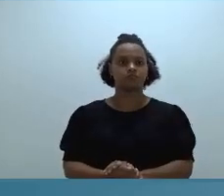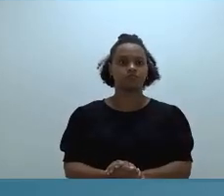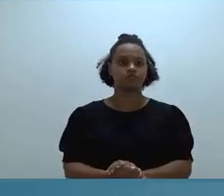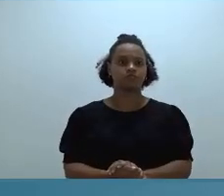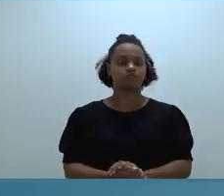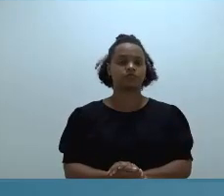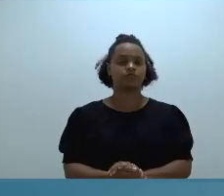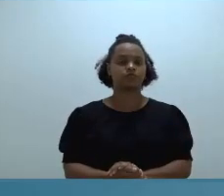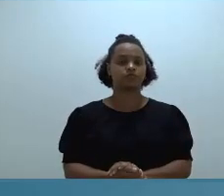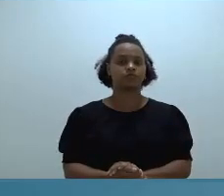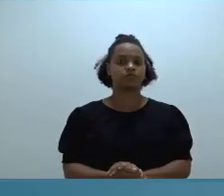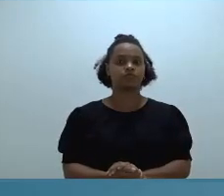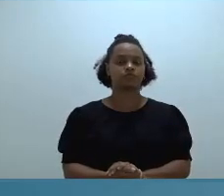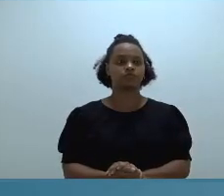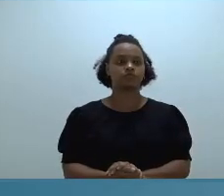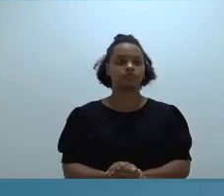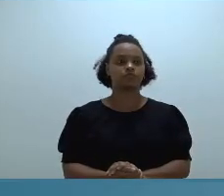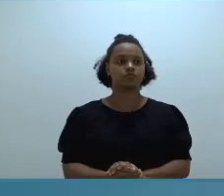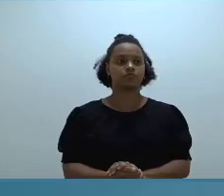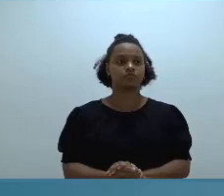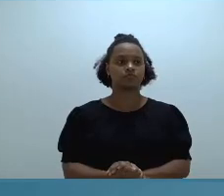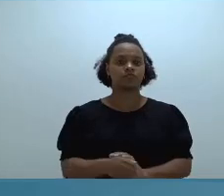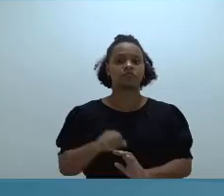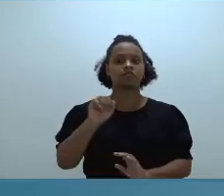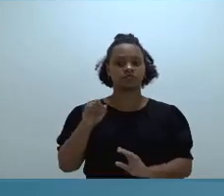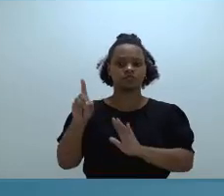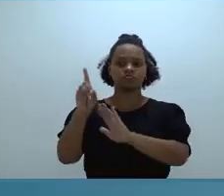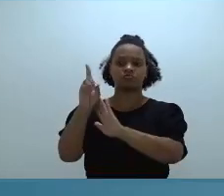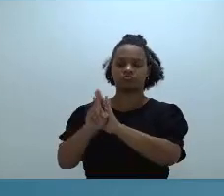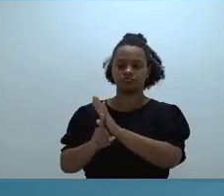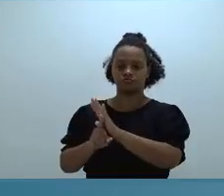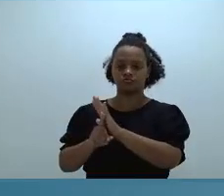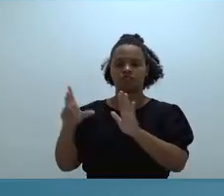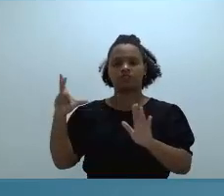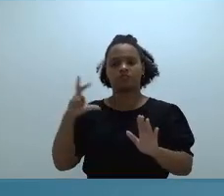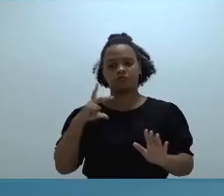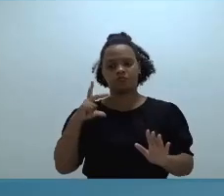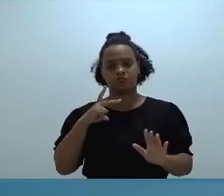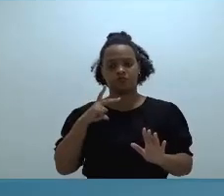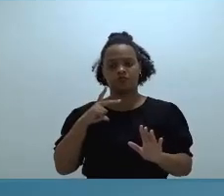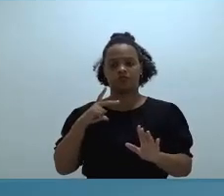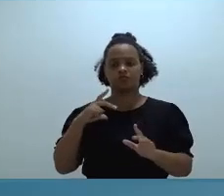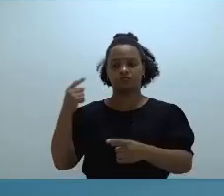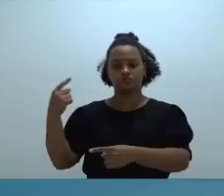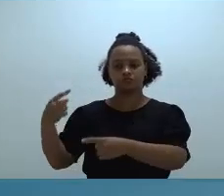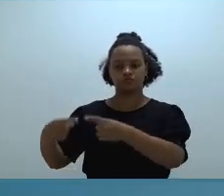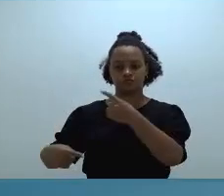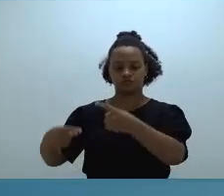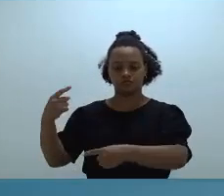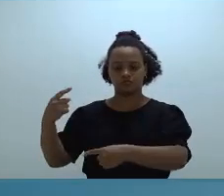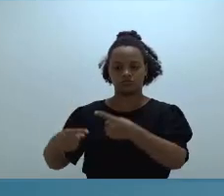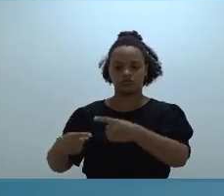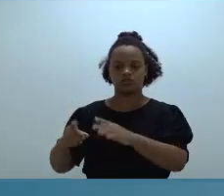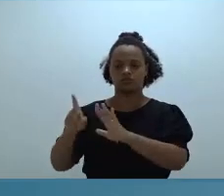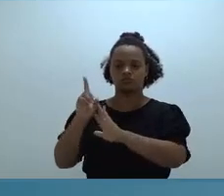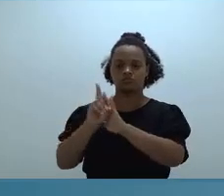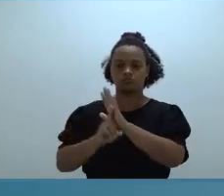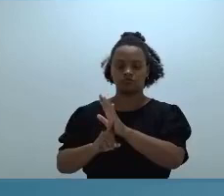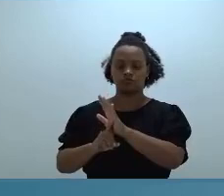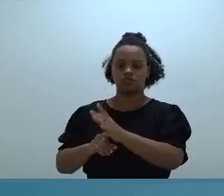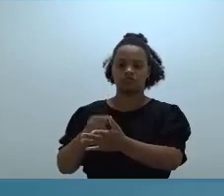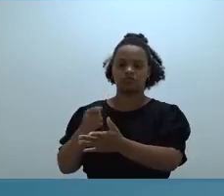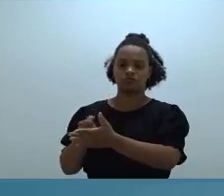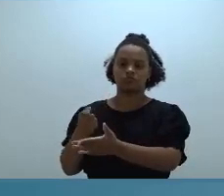para o direito público. E sim, para o direito privado, então é uma matéria discutida em relação ao bem do consumidor,